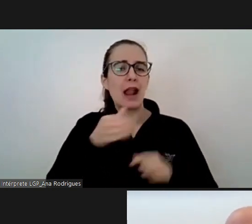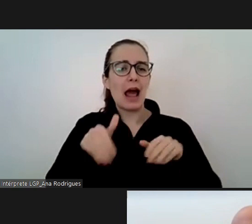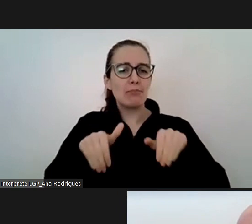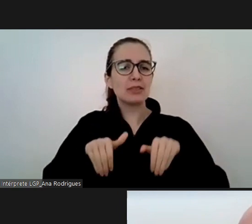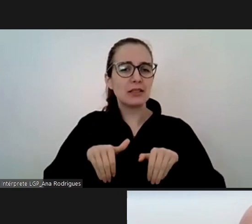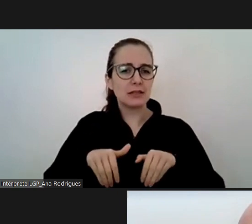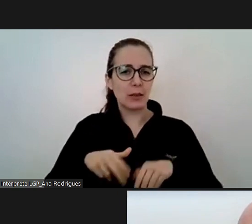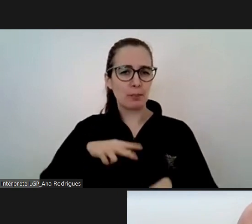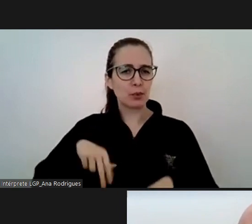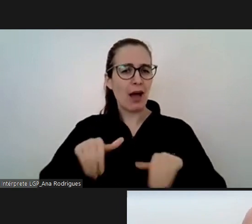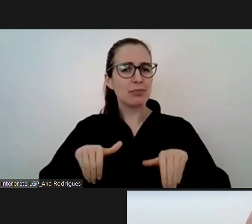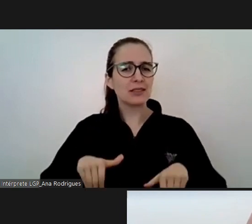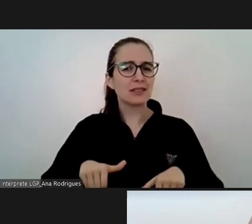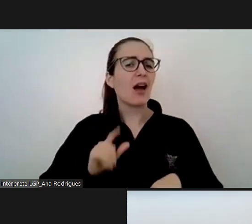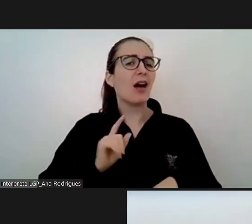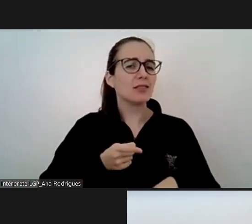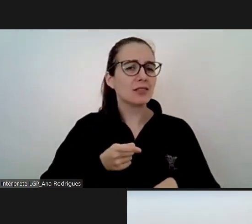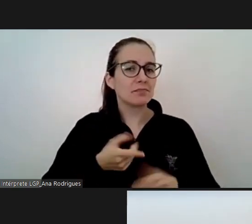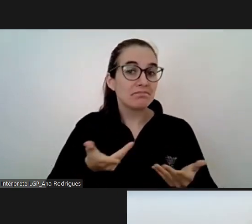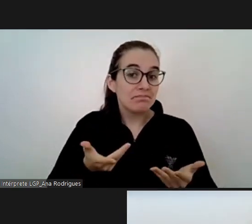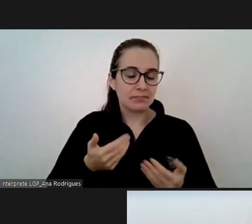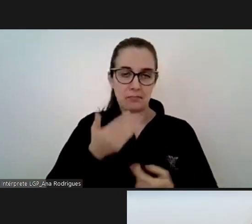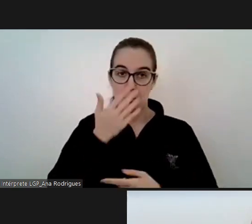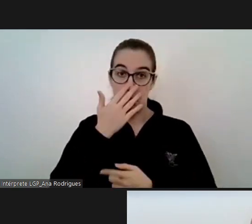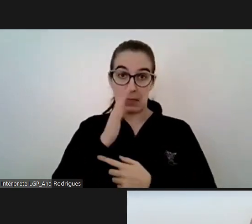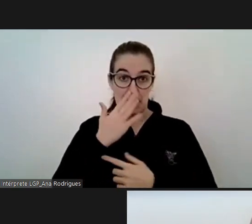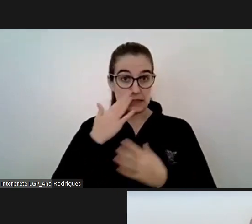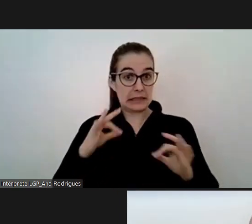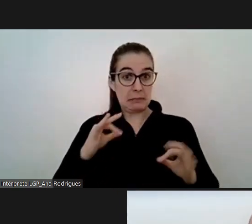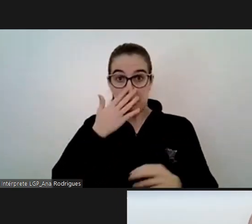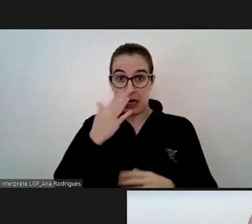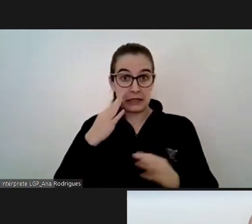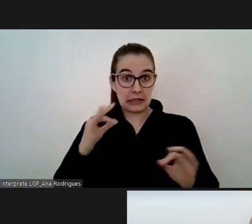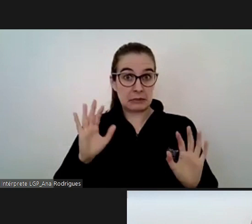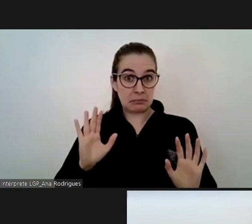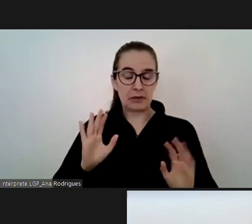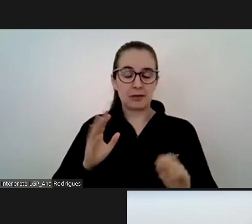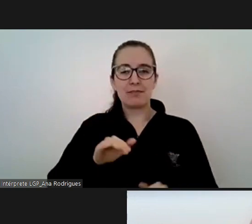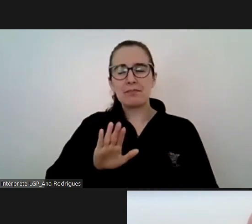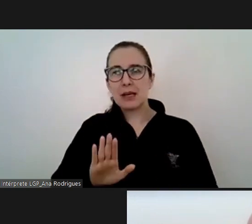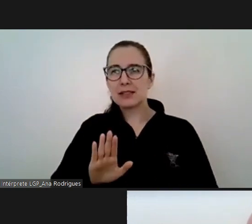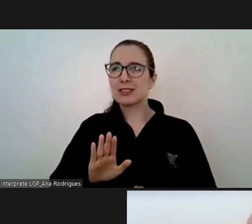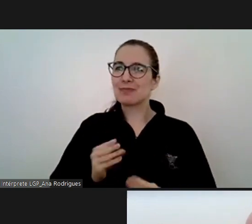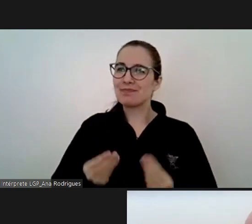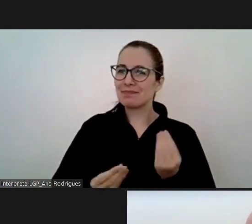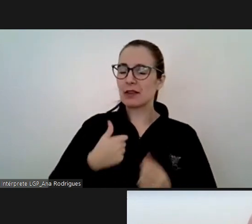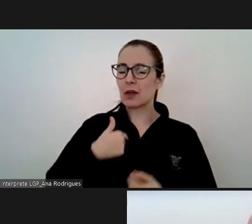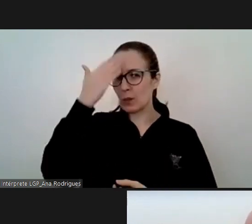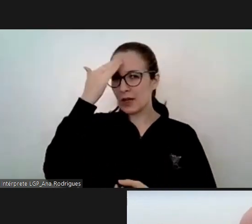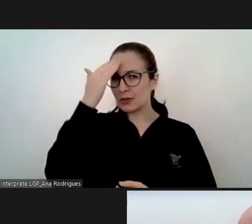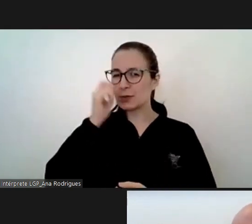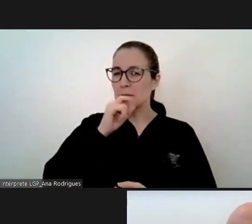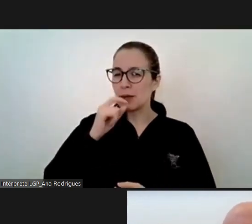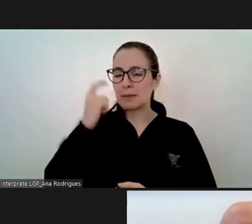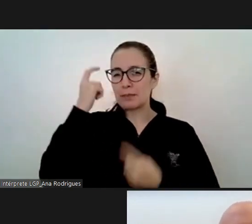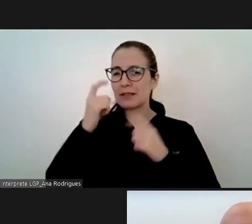que parece uma questão simples, mas por razões que até certo ponto poderíamos caracterizar como